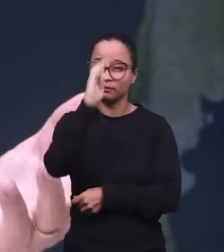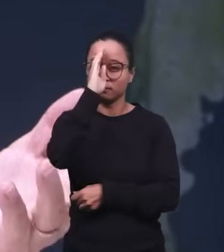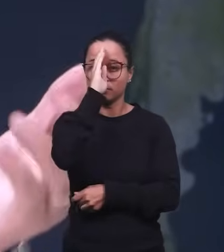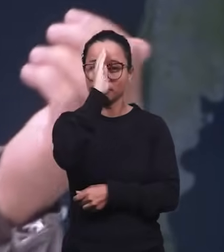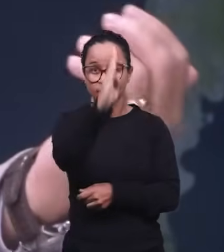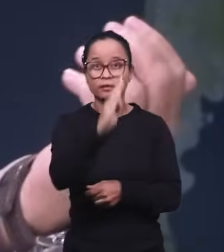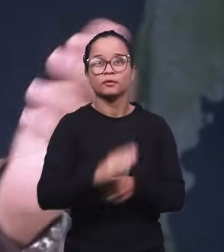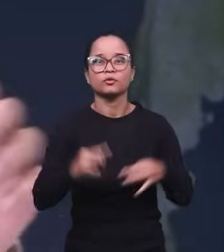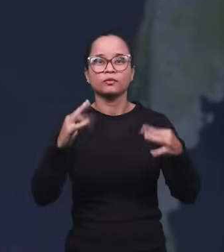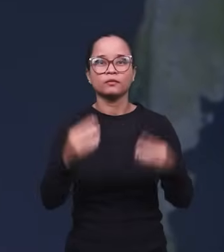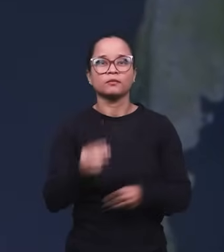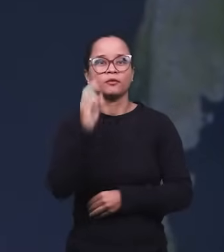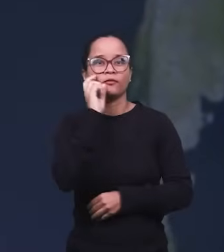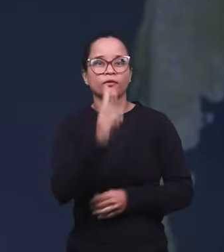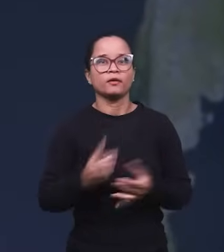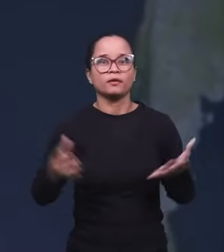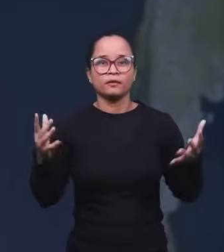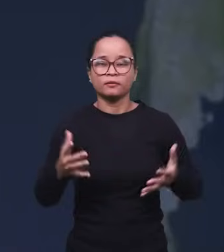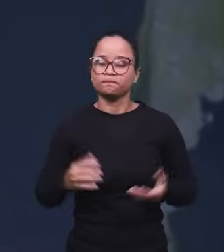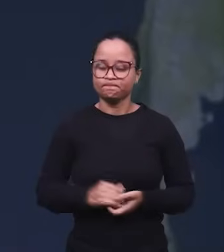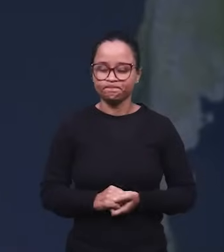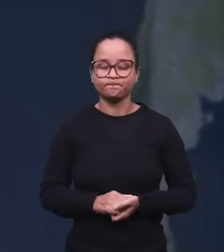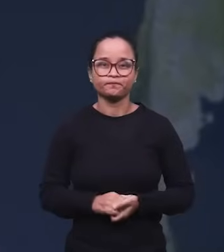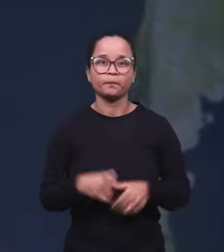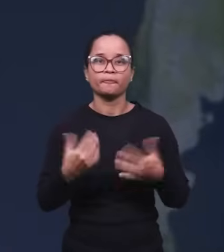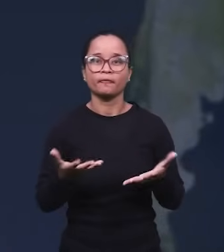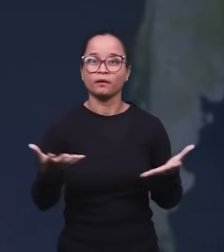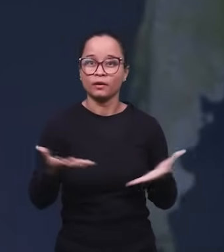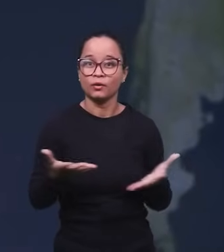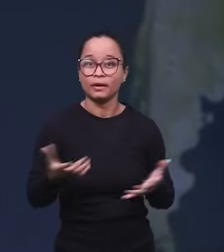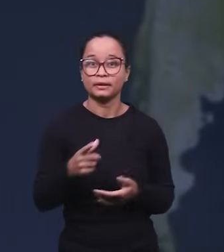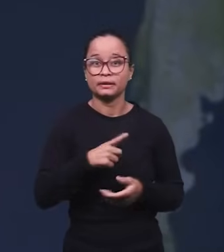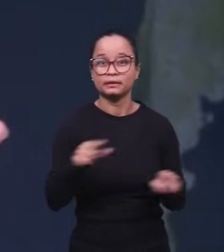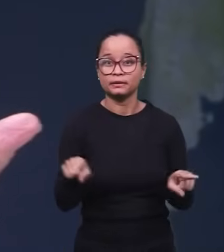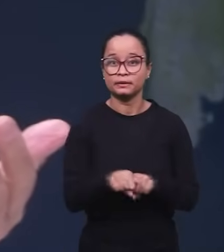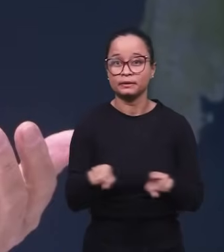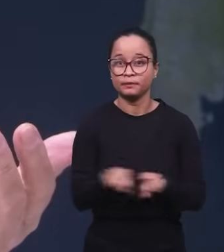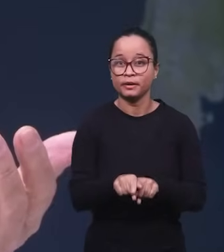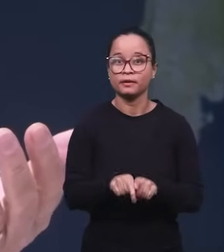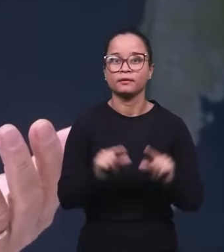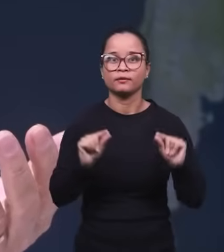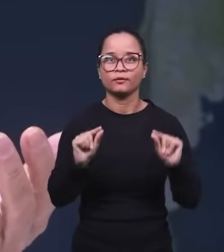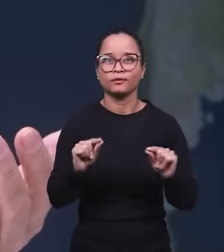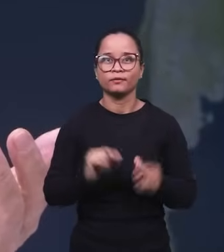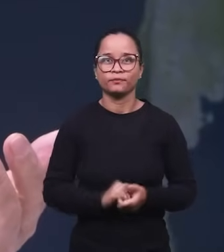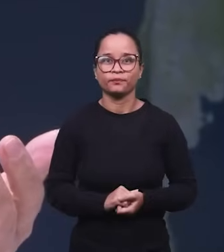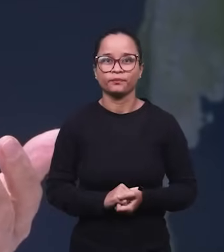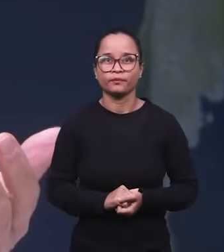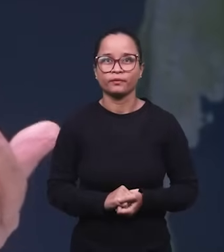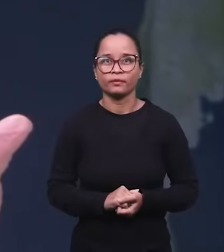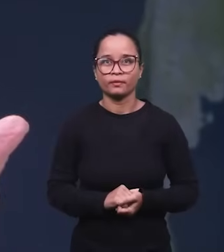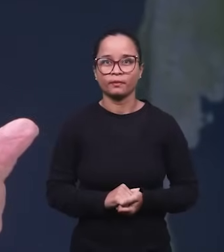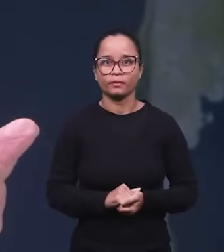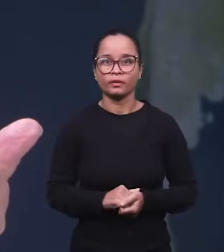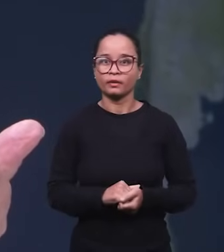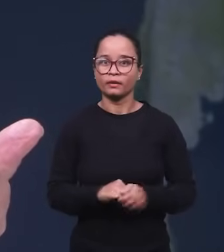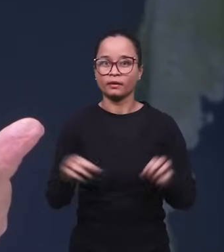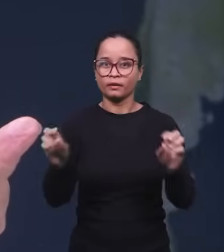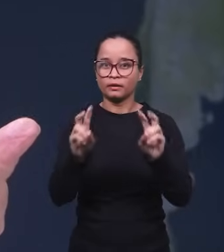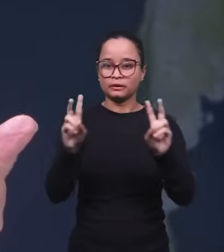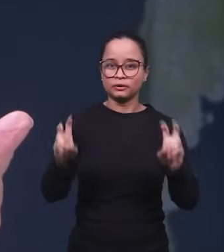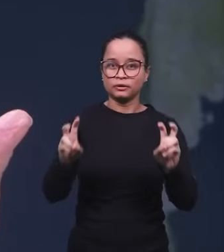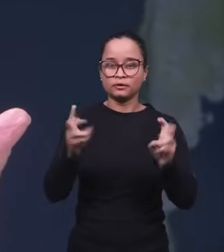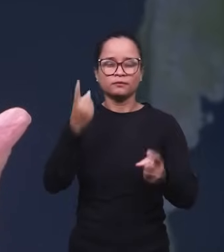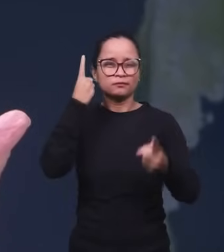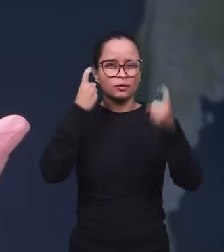o nosso aqui, que é essa sala que todo mundo pode ver aqui agora. Agora, nós temos, portanto, ainda atualmente